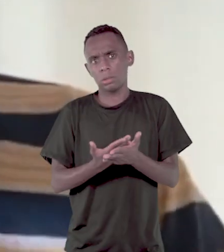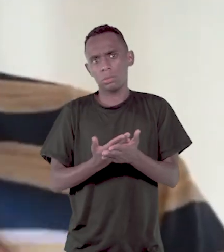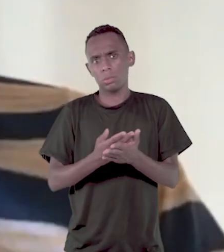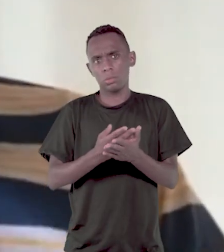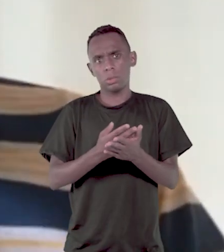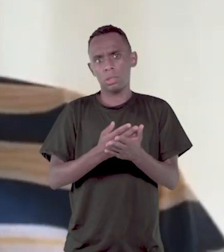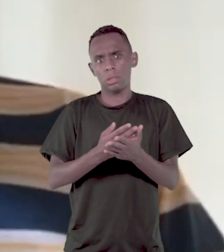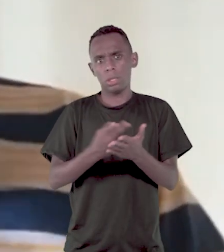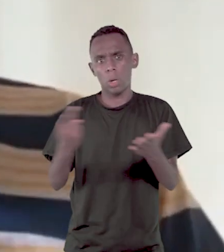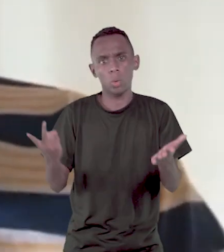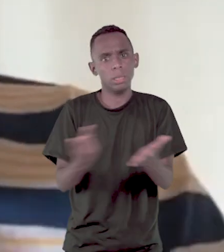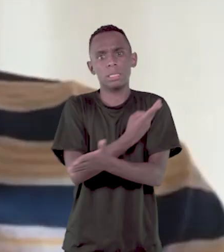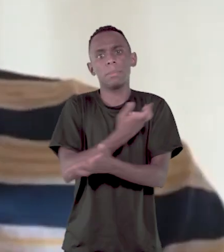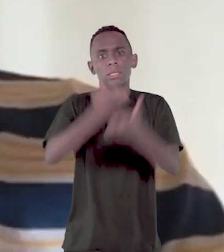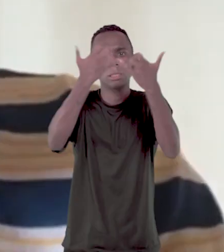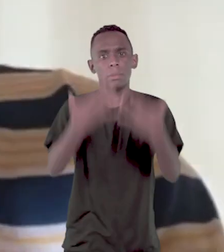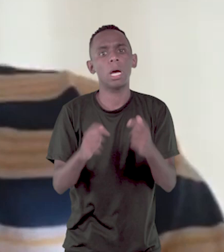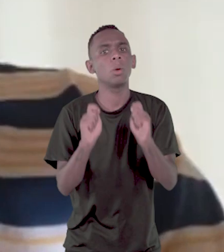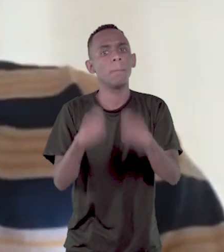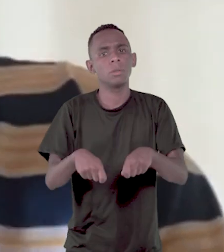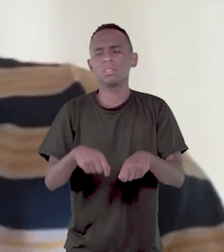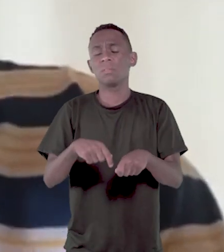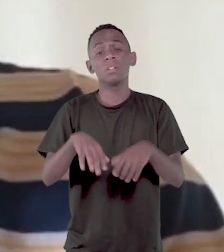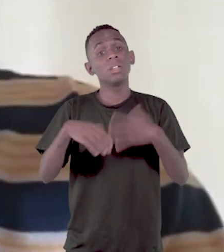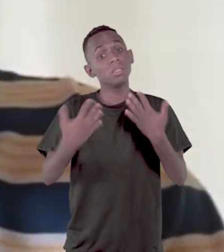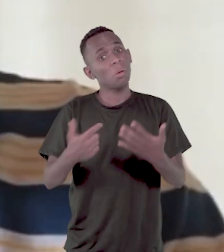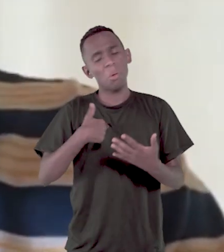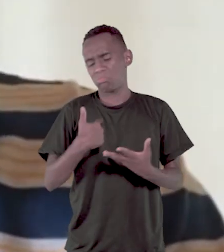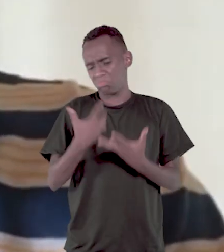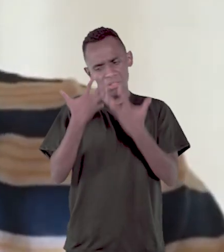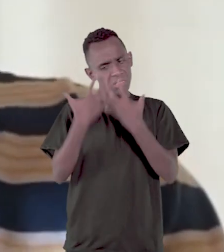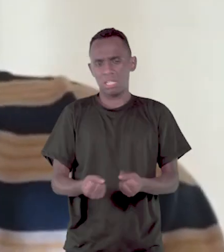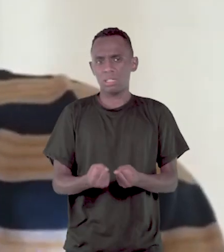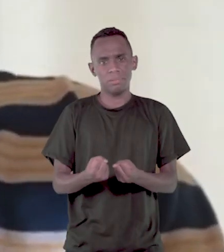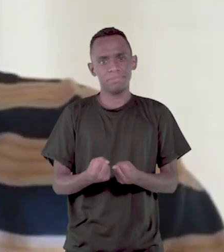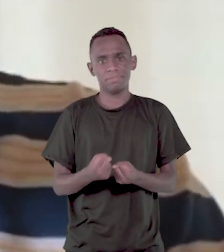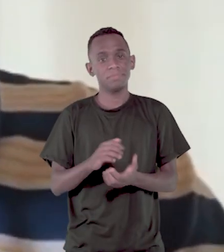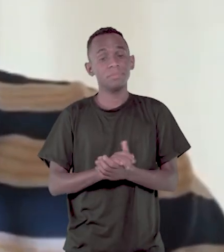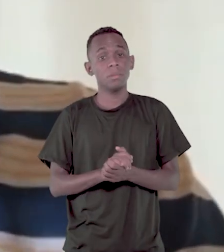em fenômenos inexplicáveis, eu nunca aceitei isso.